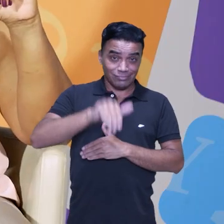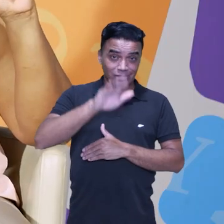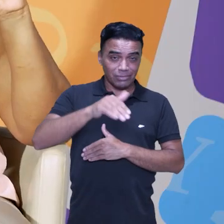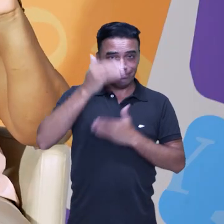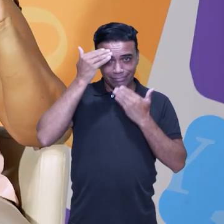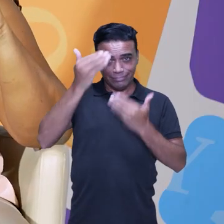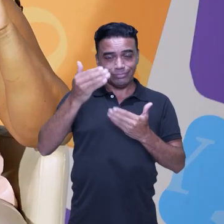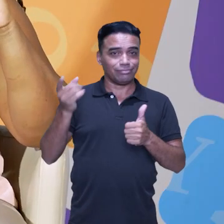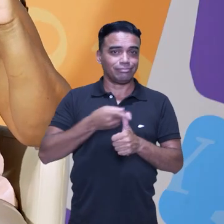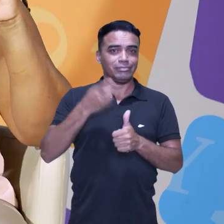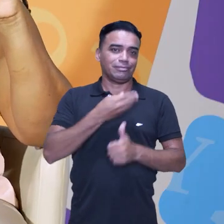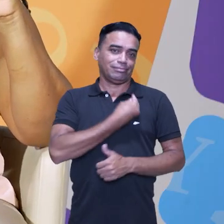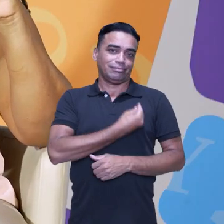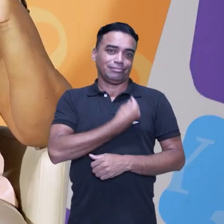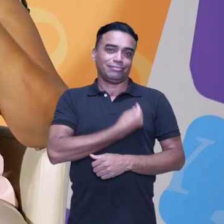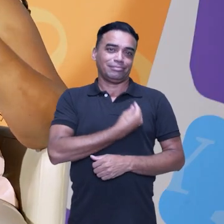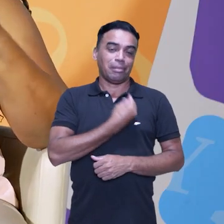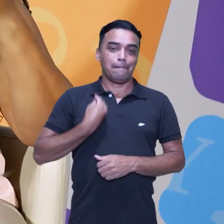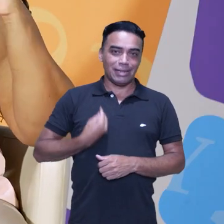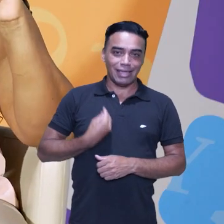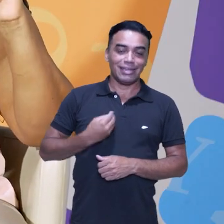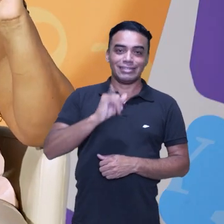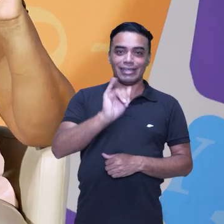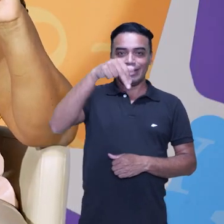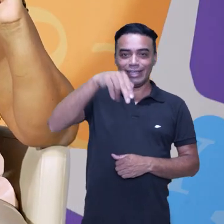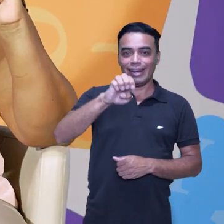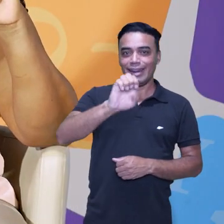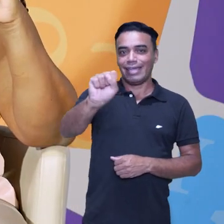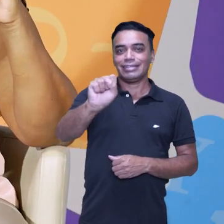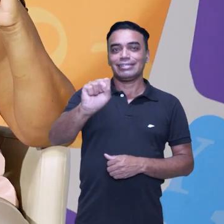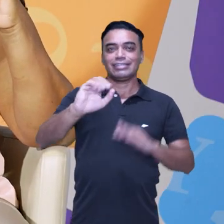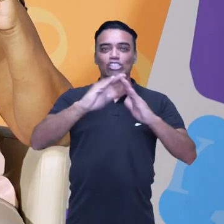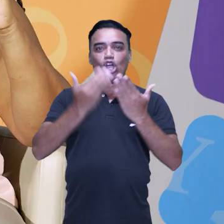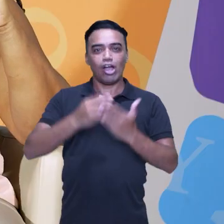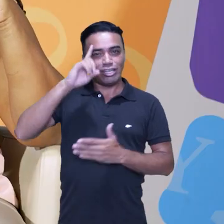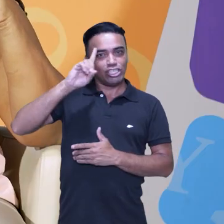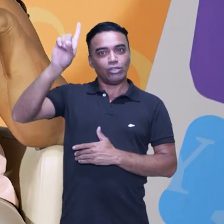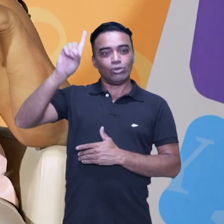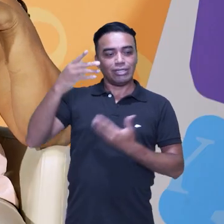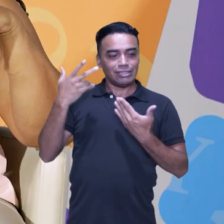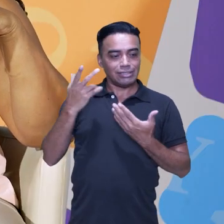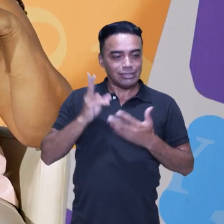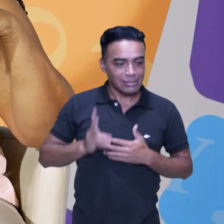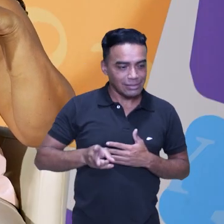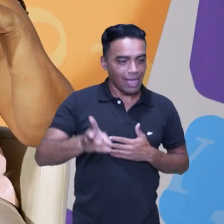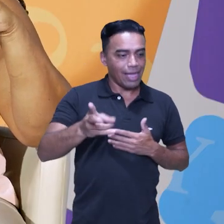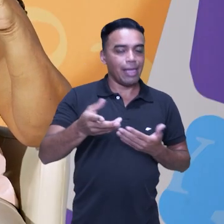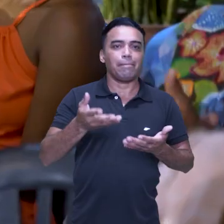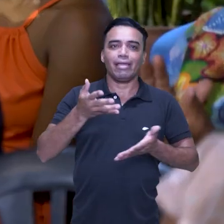agradecer primeiro a presença da Inês, que é a diretora da escola Antônio Castro, que está sempre nos prestigiando,